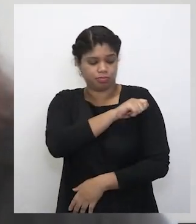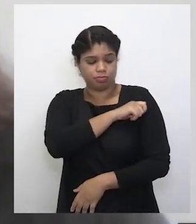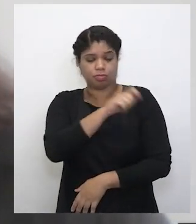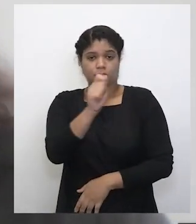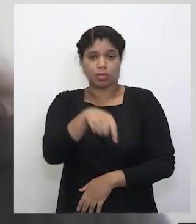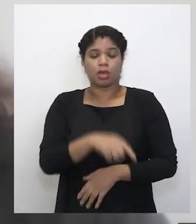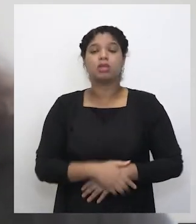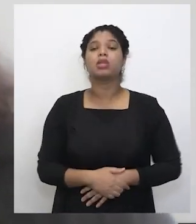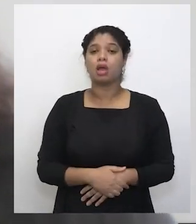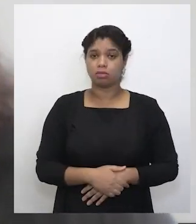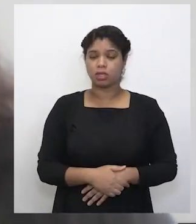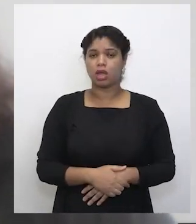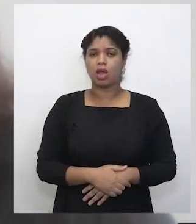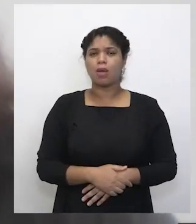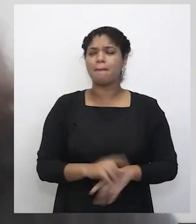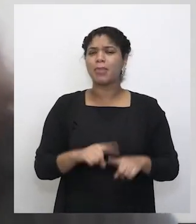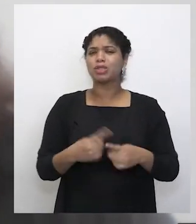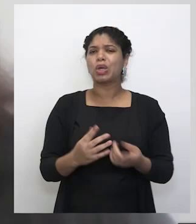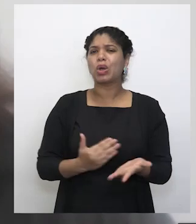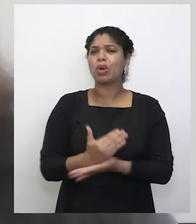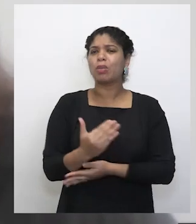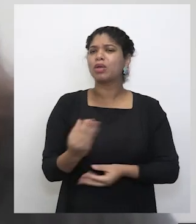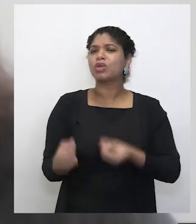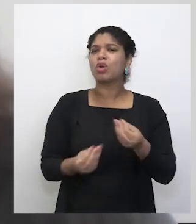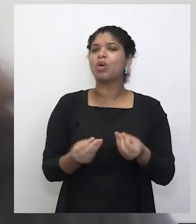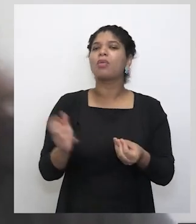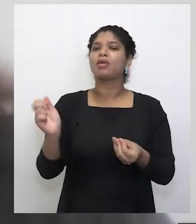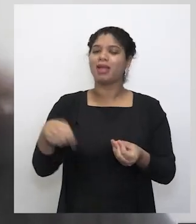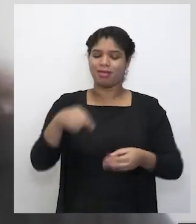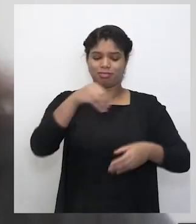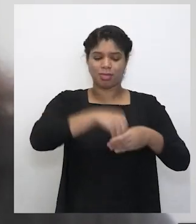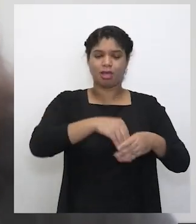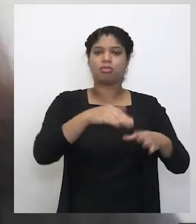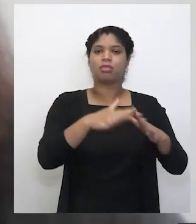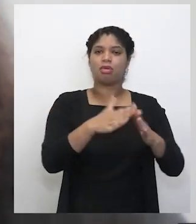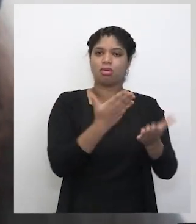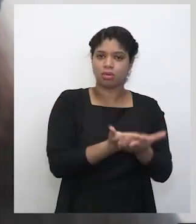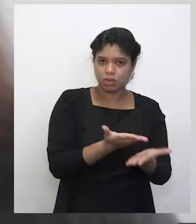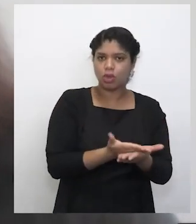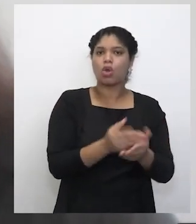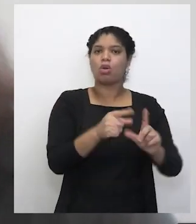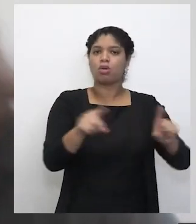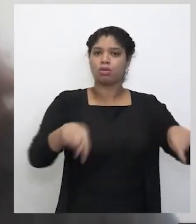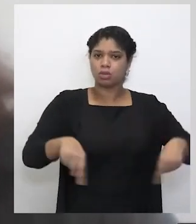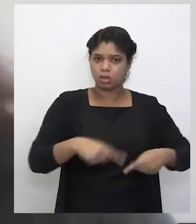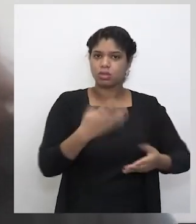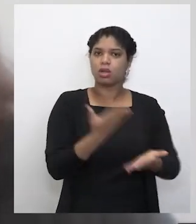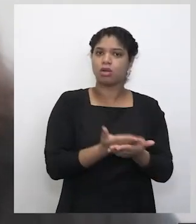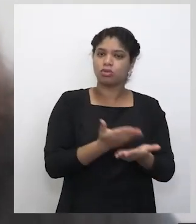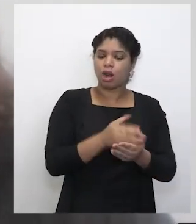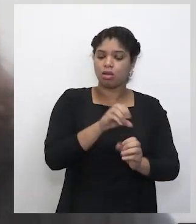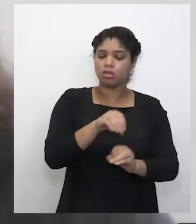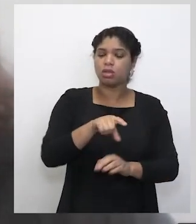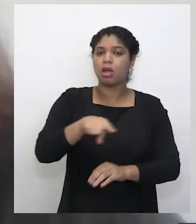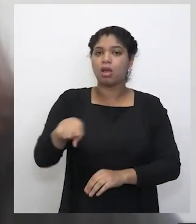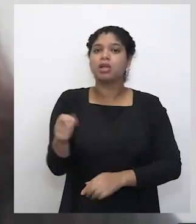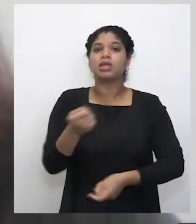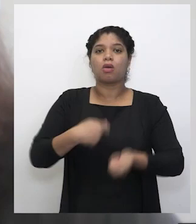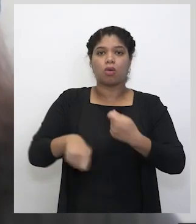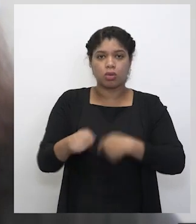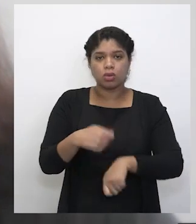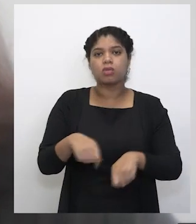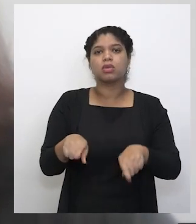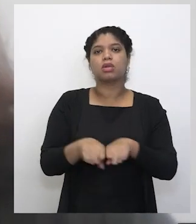nossos estudantes a partir desse trabalho, né? Que às vezes a gente fala só de comprar, e eles precisam